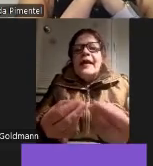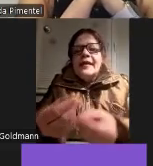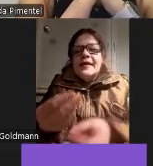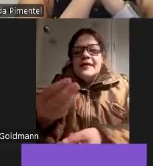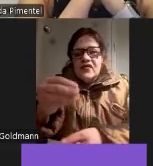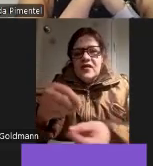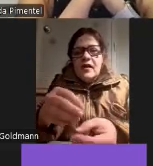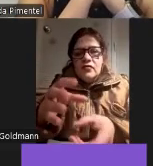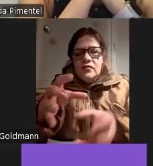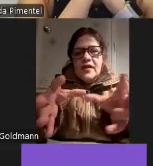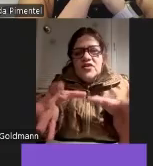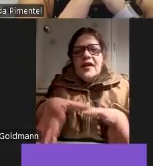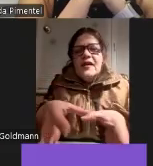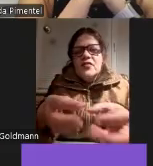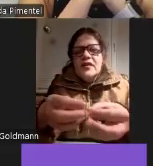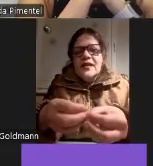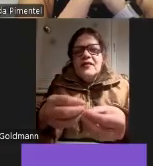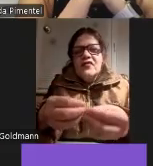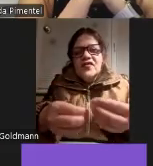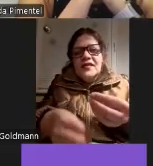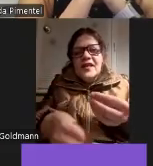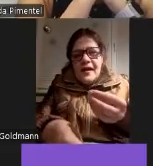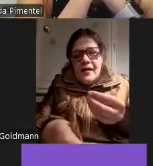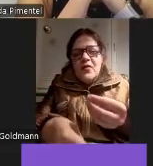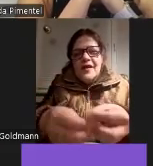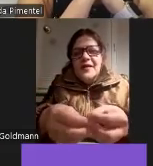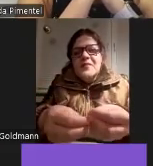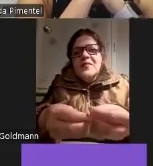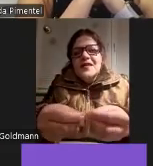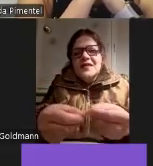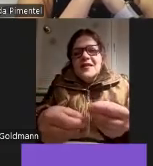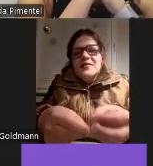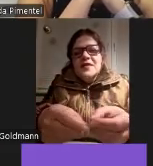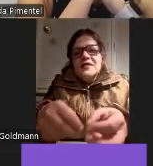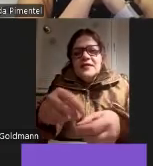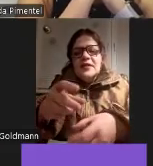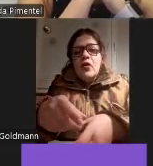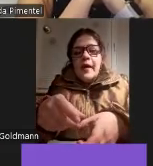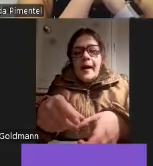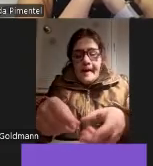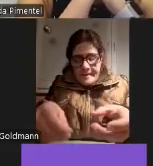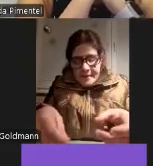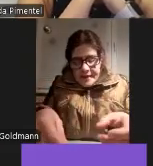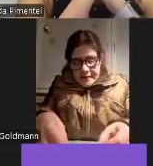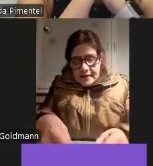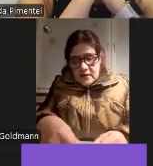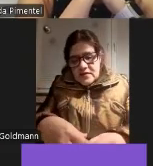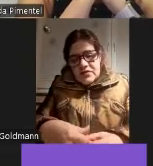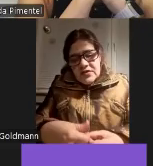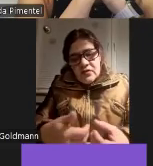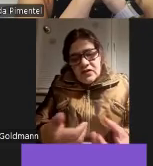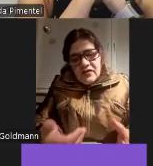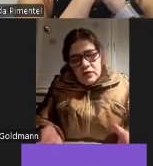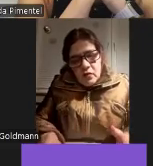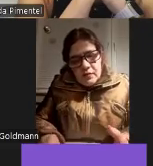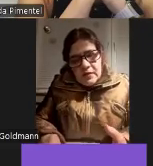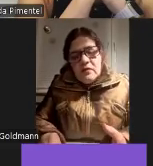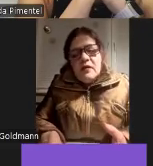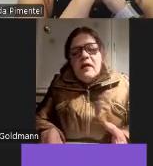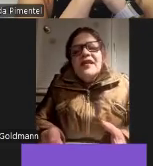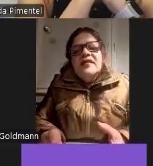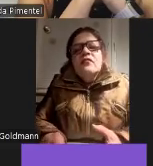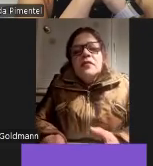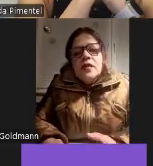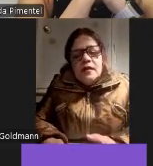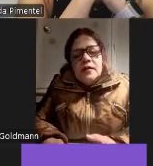né? Aquela areinha no final. Não deixa a gasolina no final, né? Sem trocar. Então, se você não tiver